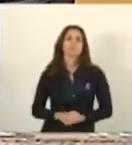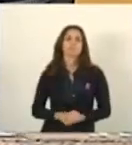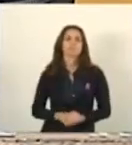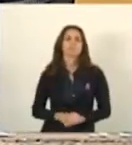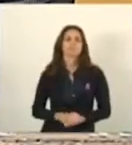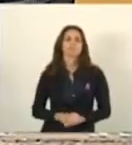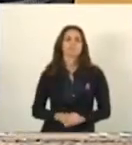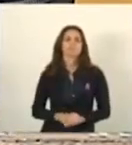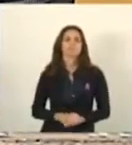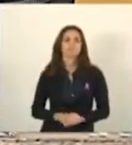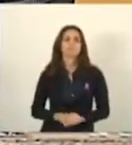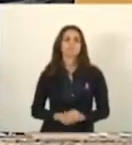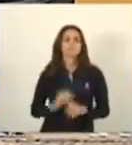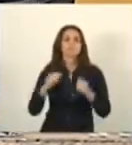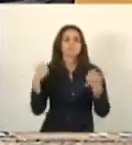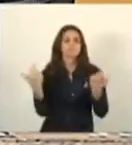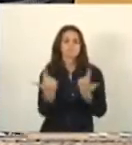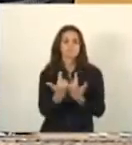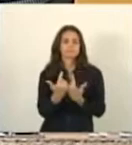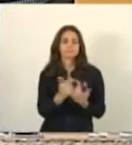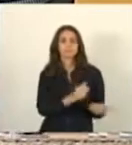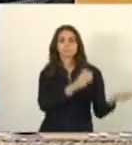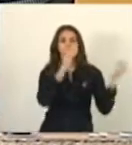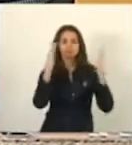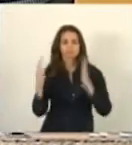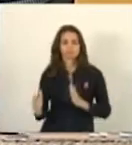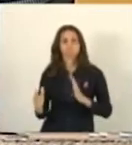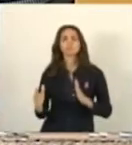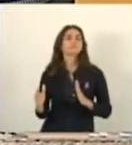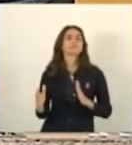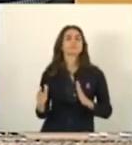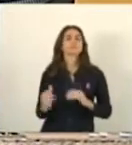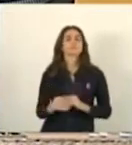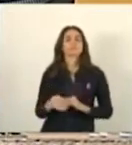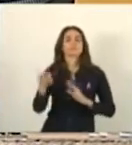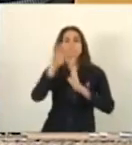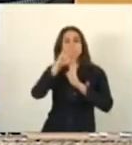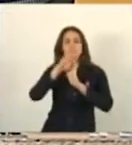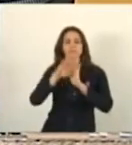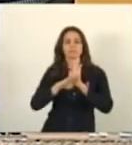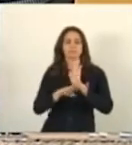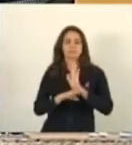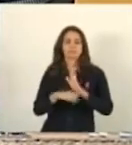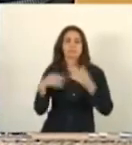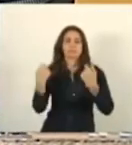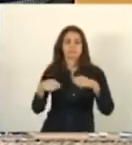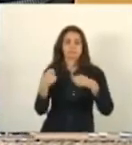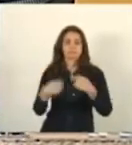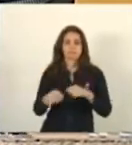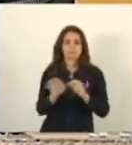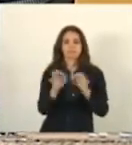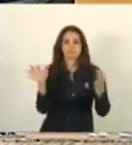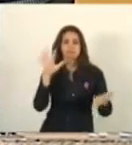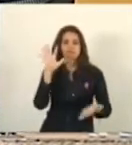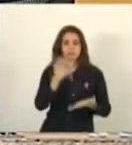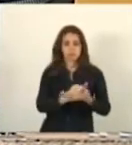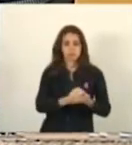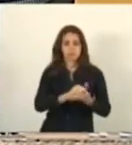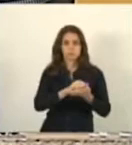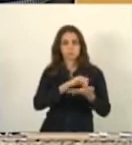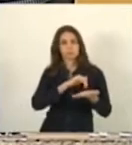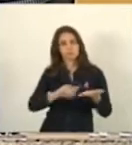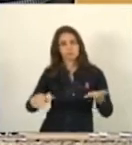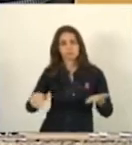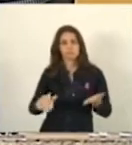site da Assembleia Legislativa. Passamos então à fase do expediente, nesse caso para simples despacho. Item